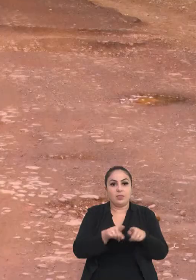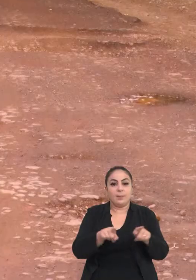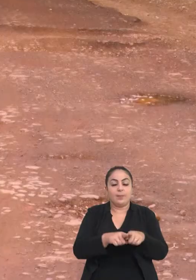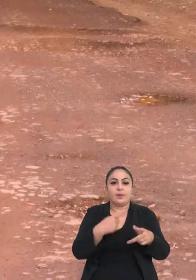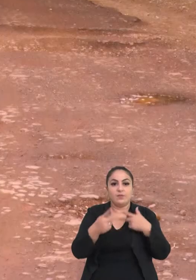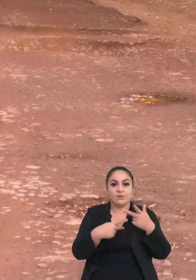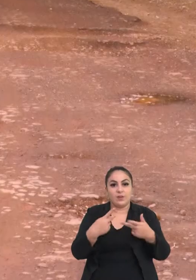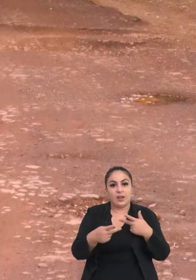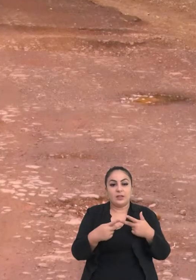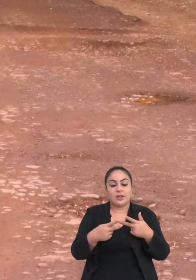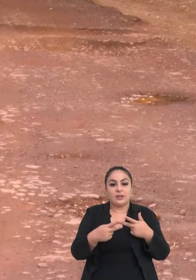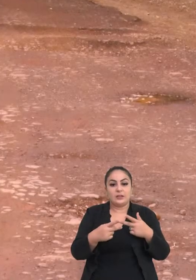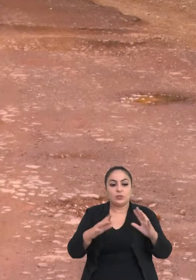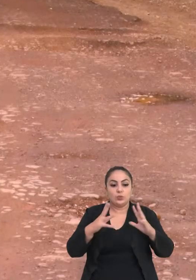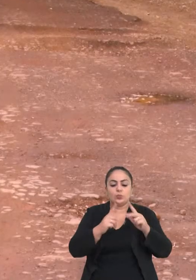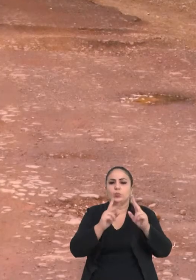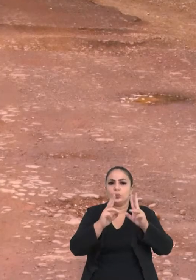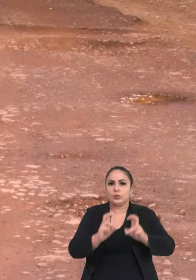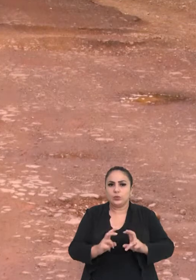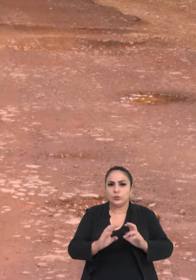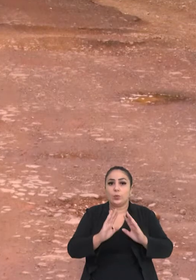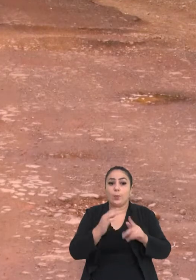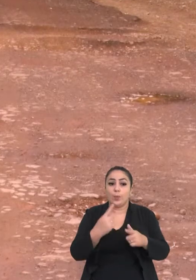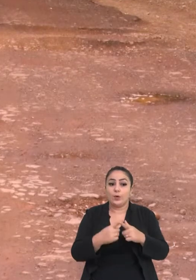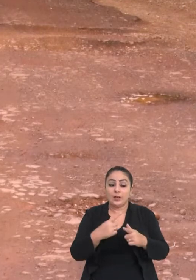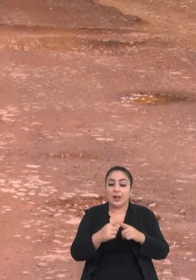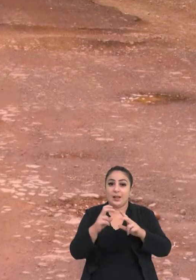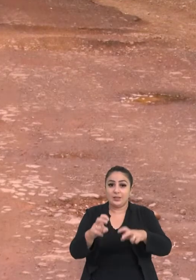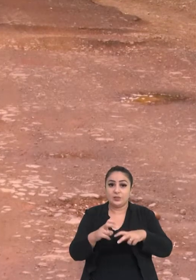atenção. Ela também fala com propriedade do